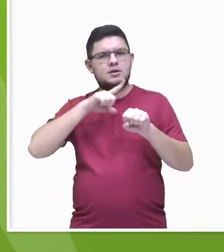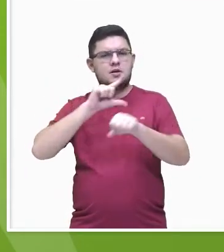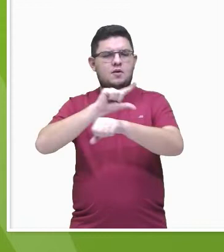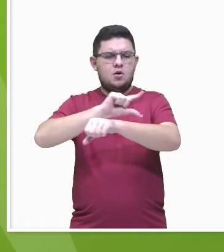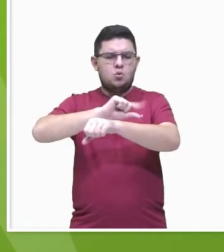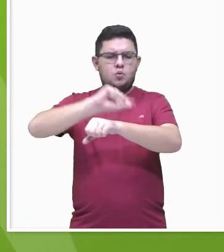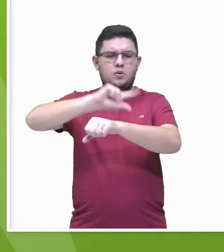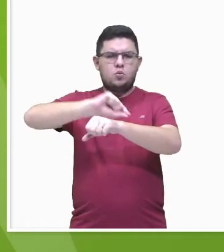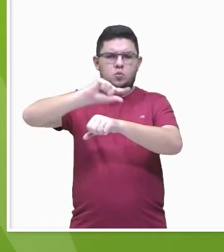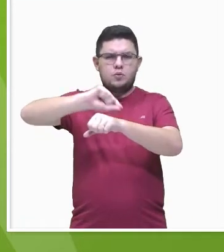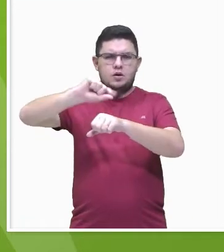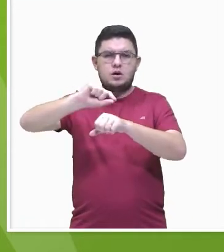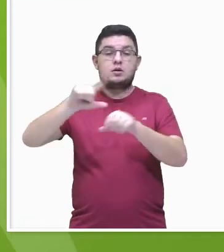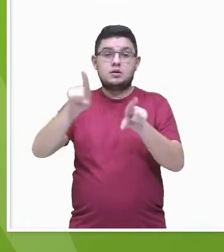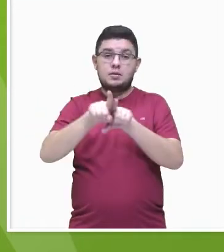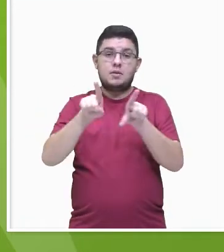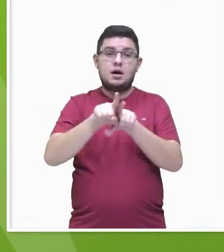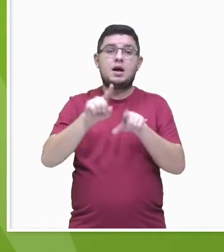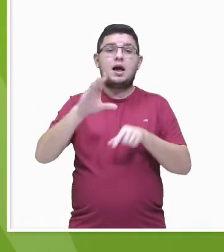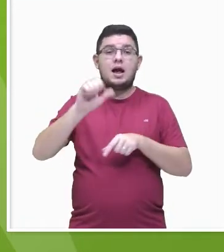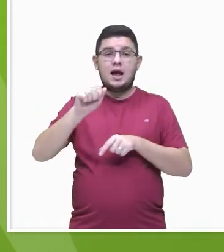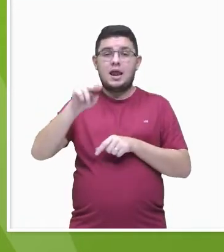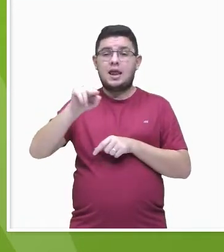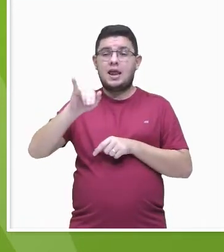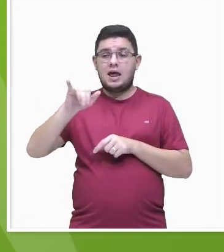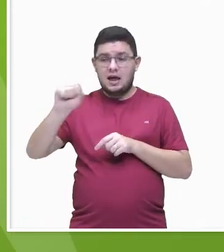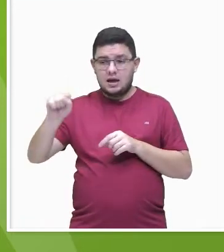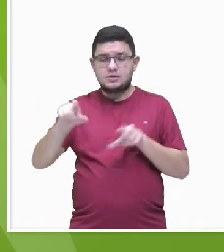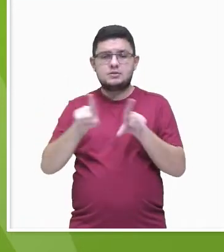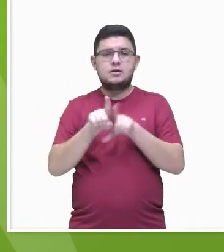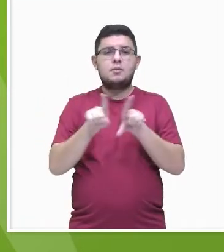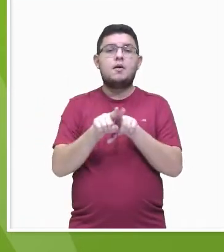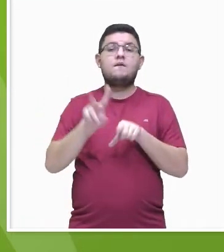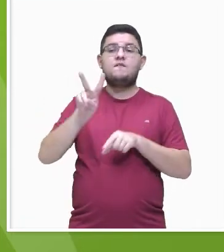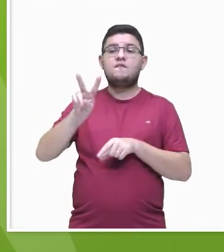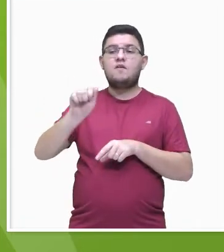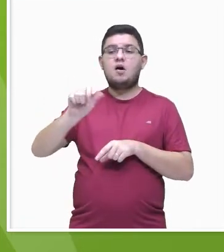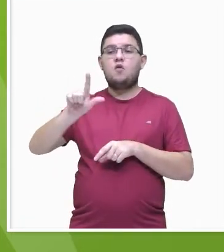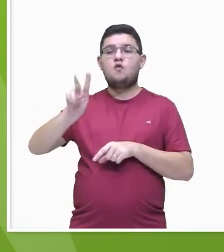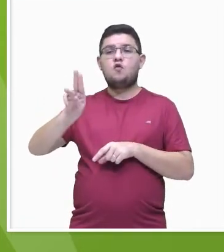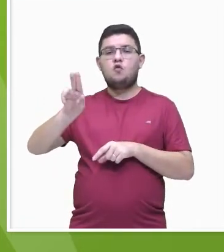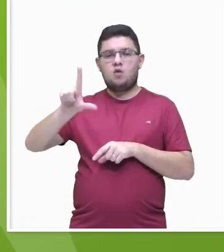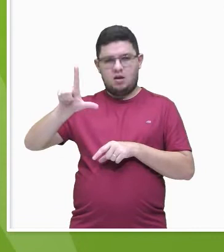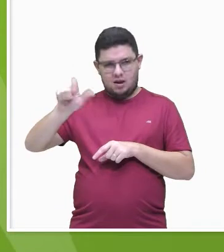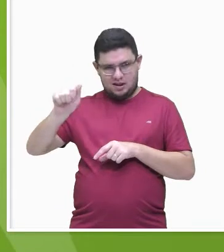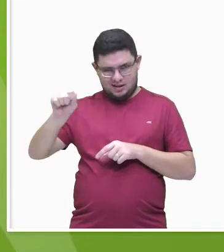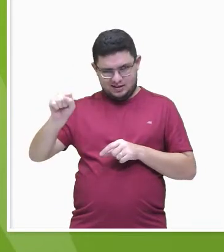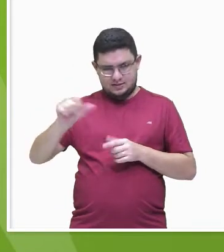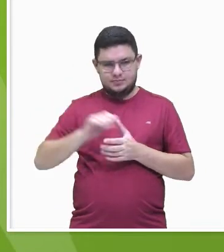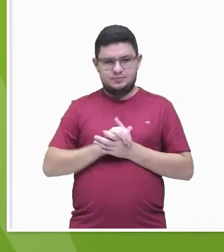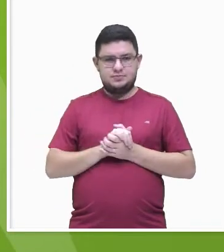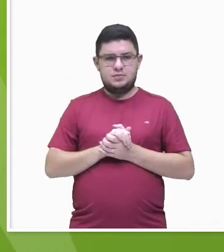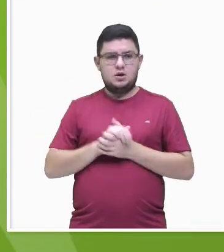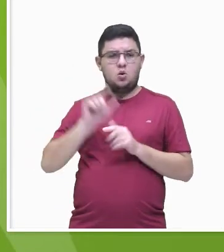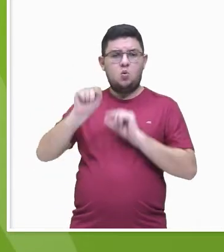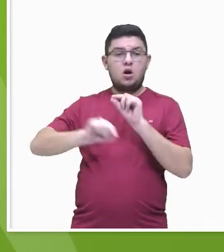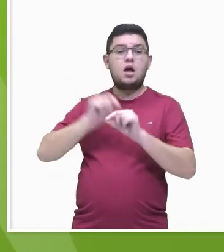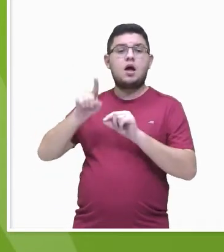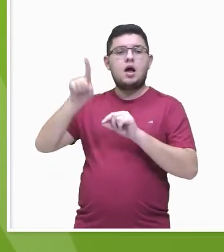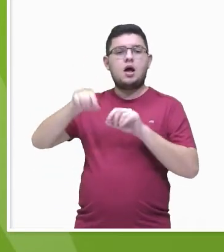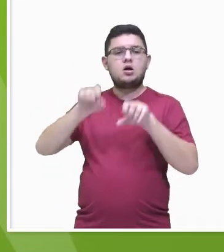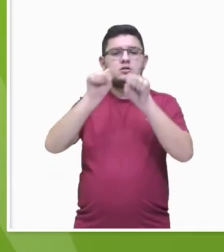e válvulas, denominado sistema aquífero ou também ambulacrário, certo? E esse